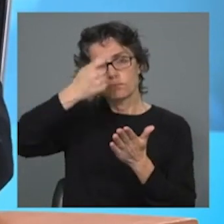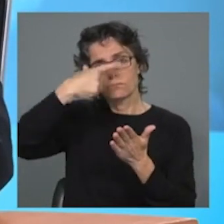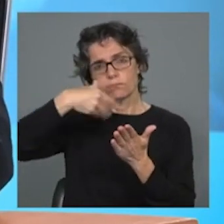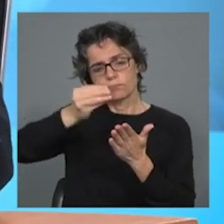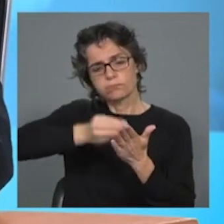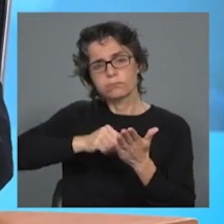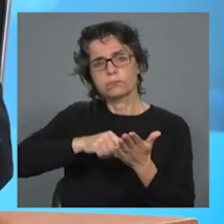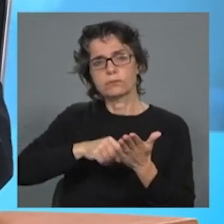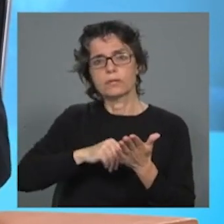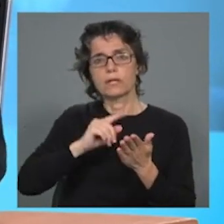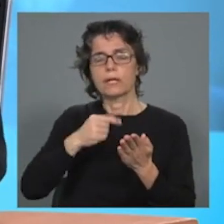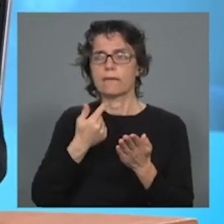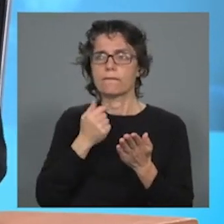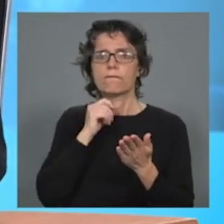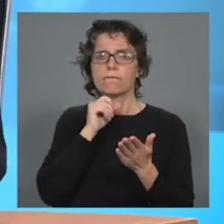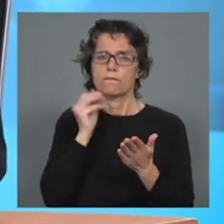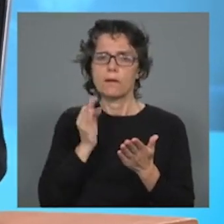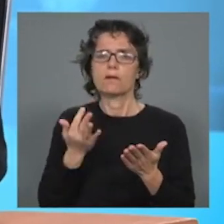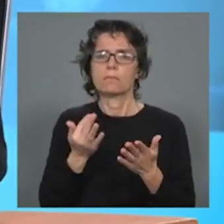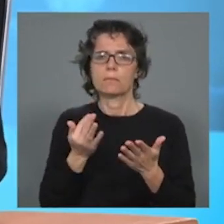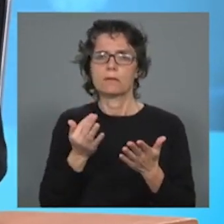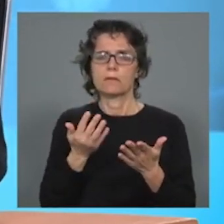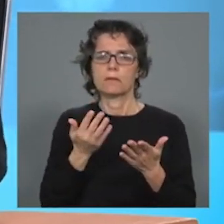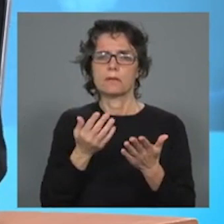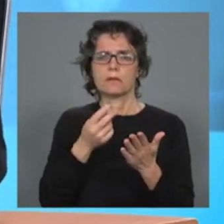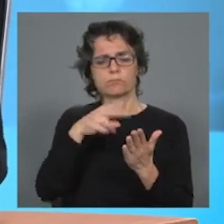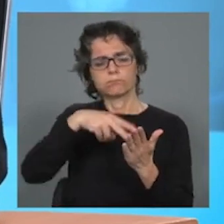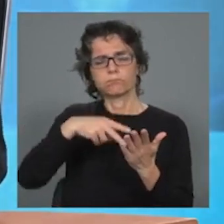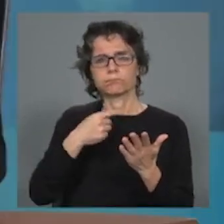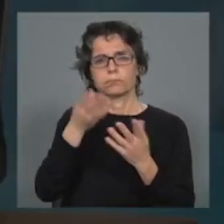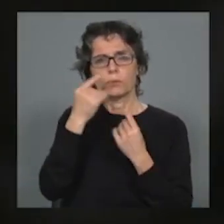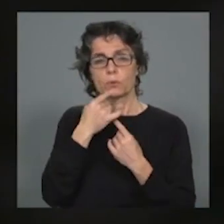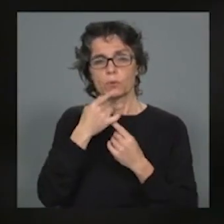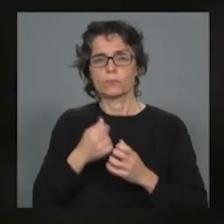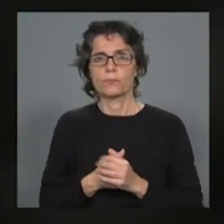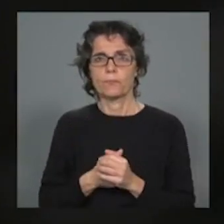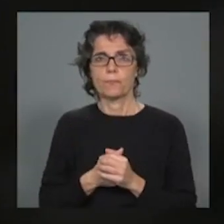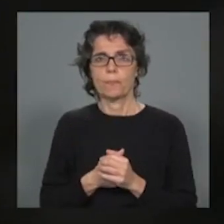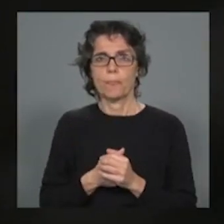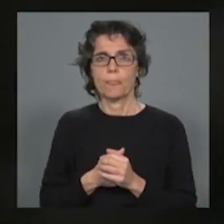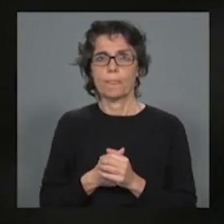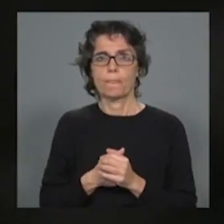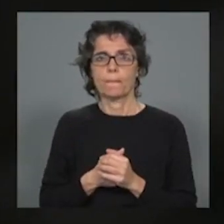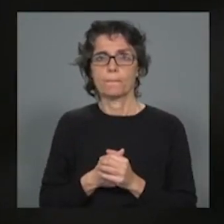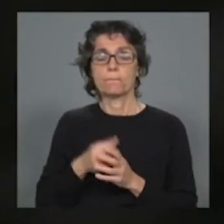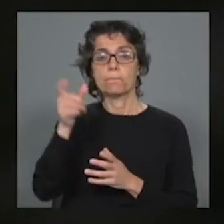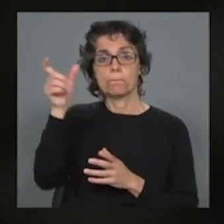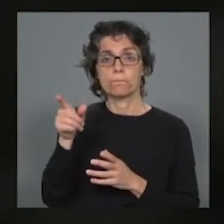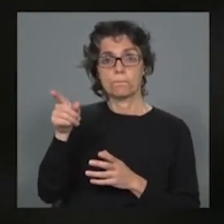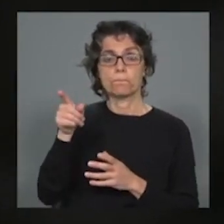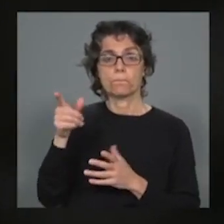que nós podemos ler em tradução portuguesa. Carlos de Foucauld acaba por ir a